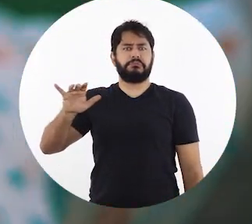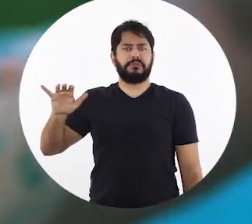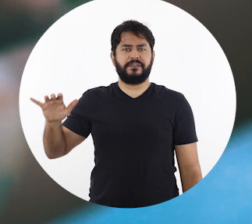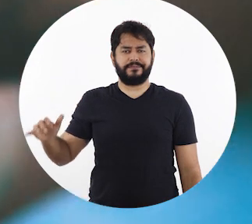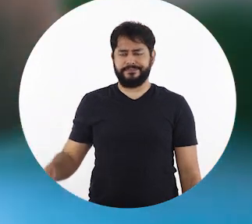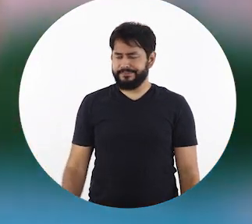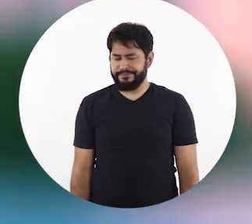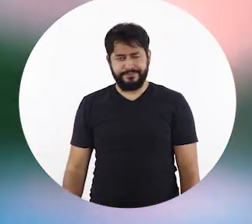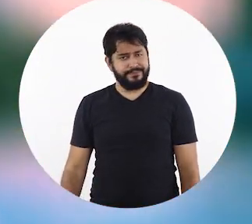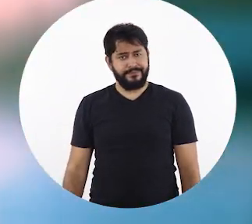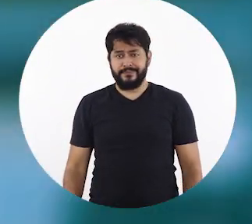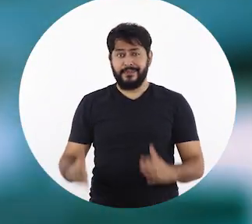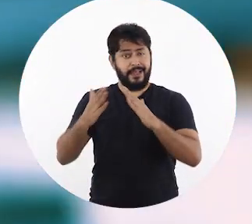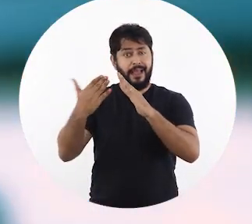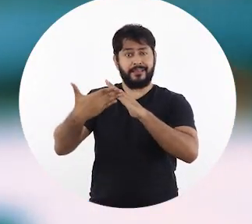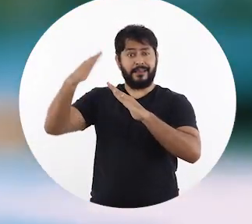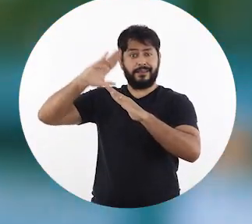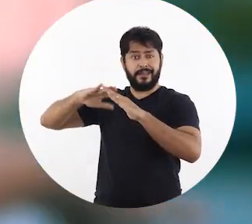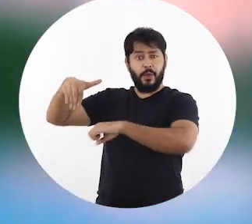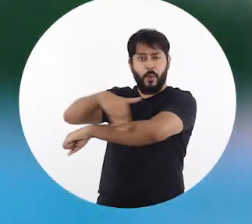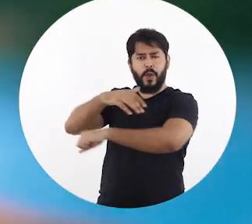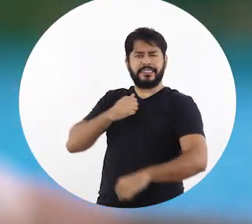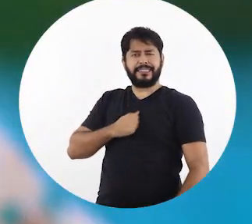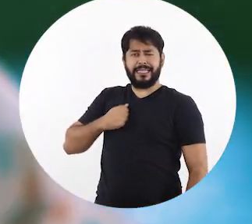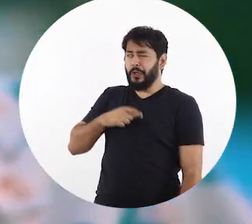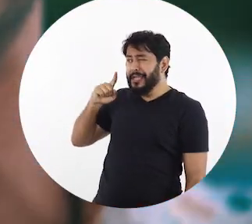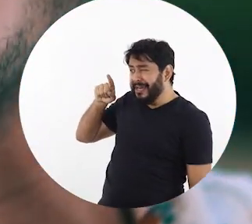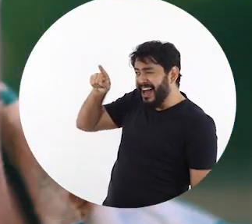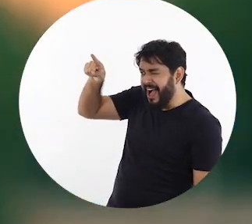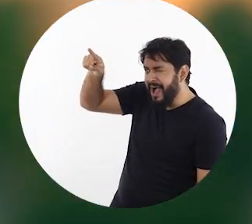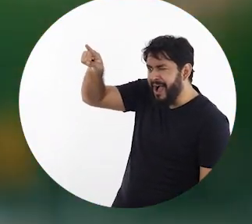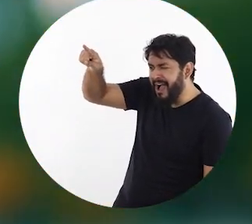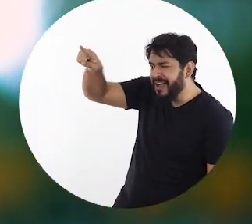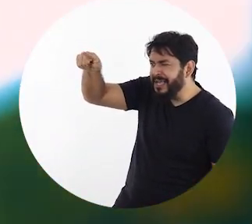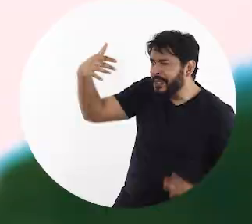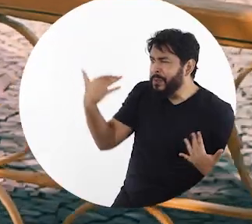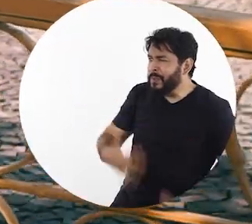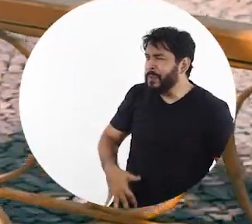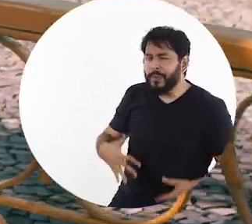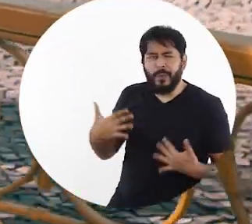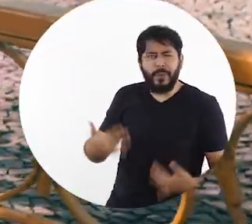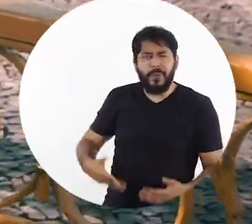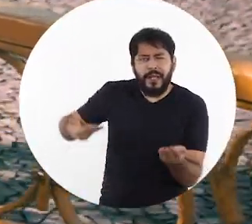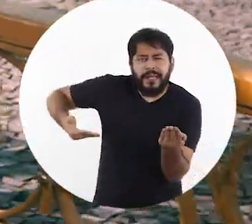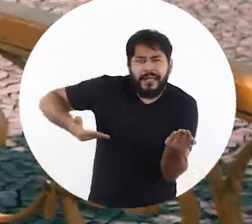a Rua da Saudade e lá do lado de lá ficava o cais da Rua da Aurora.